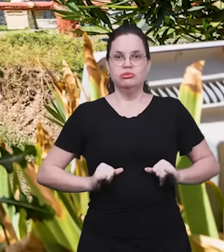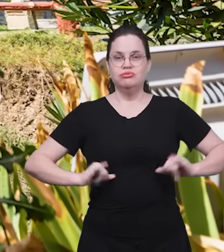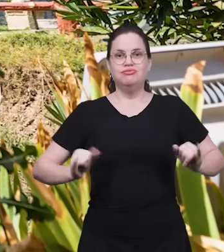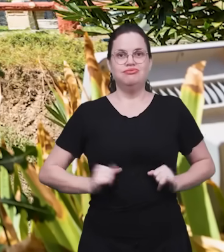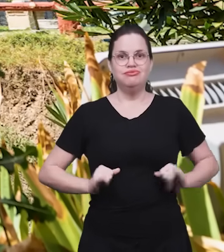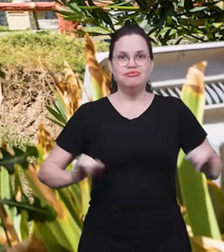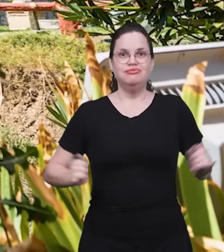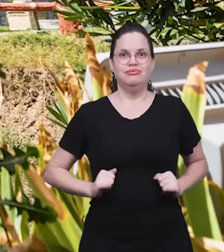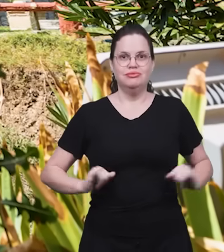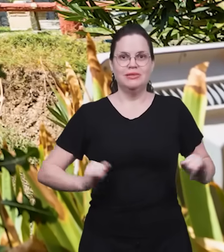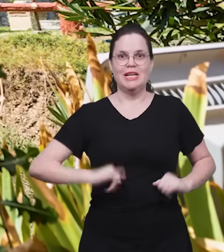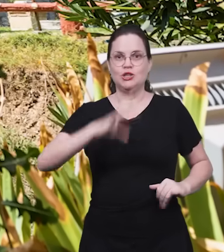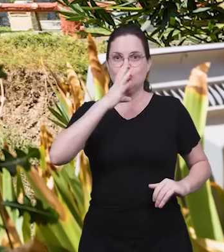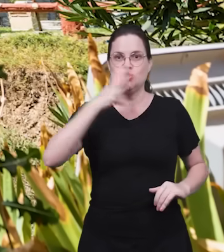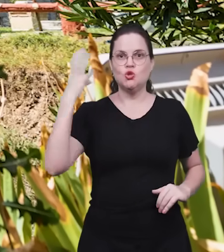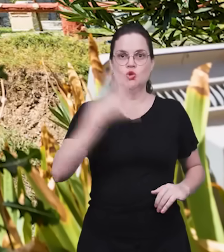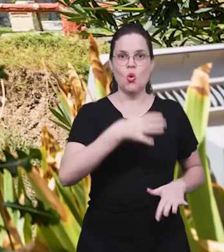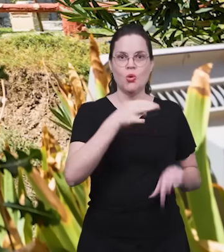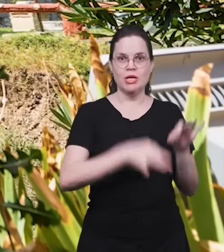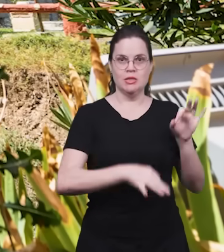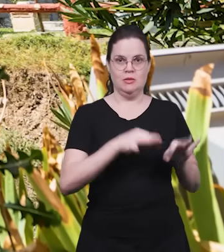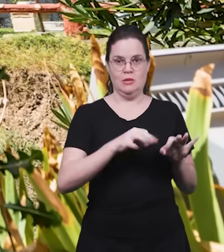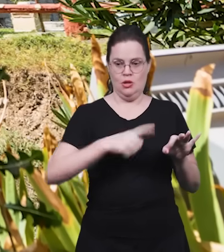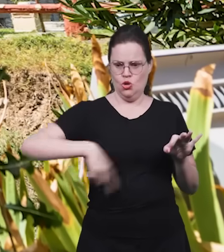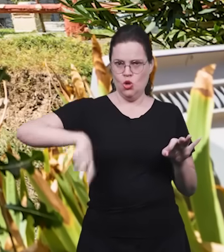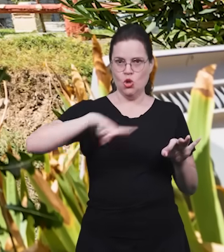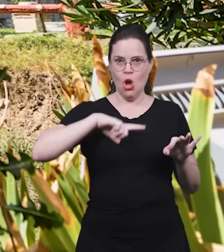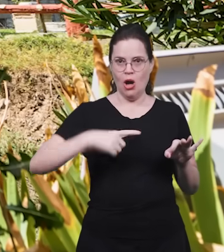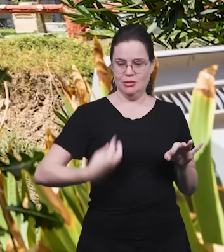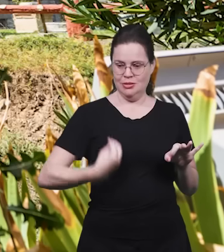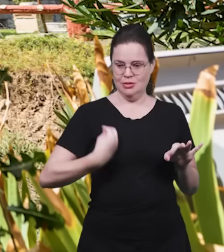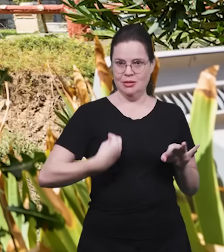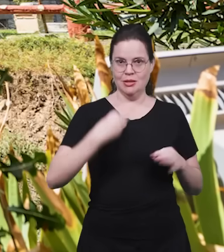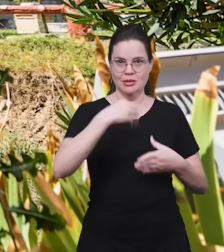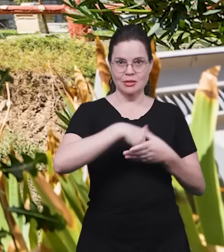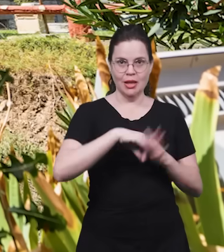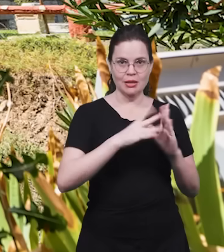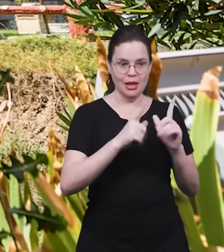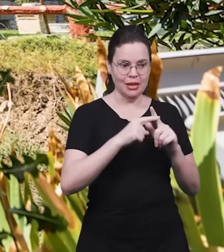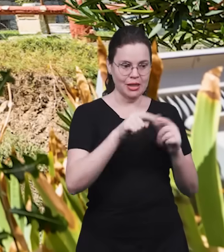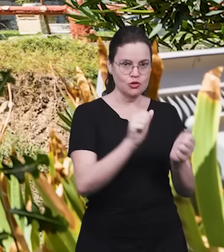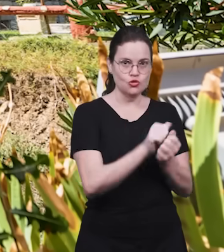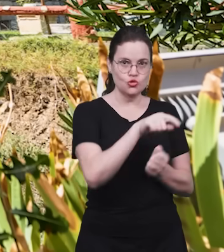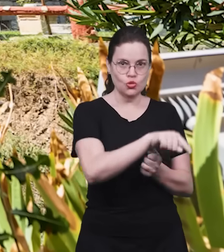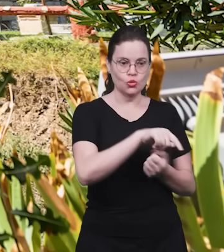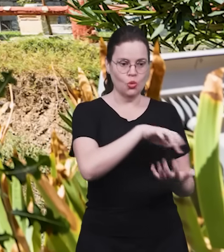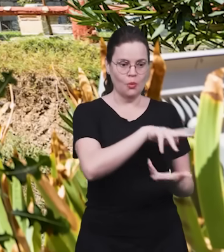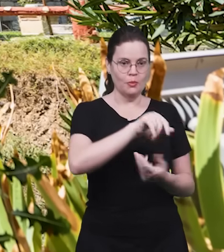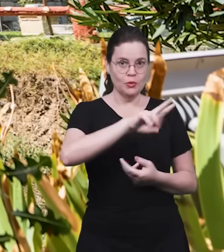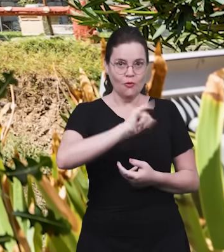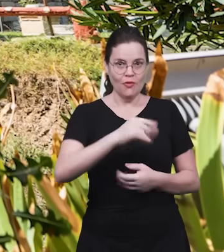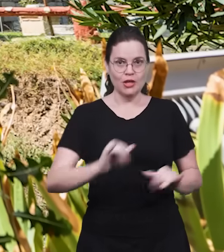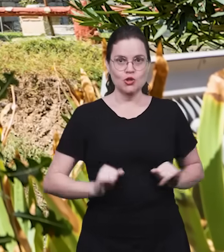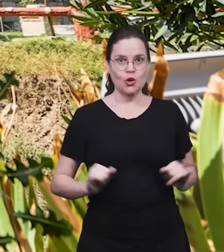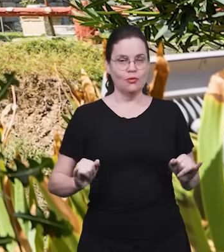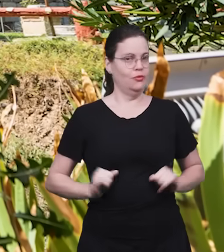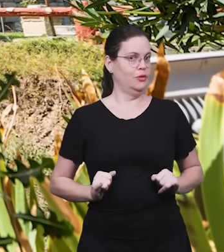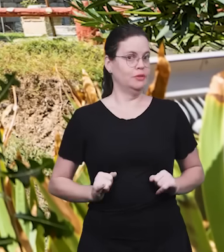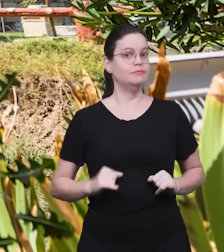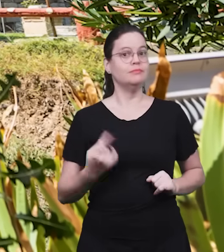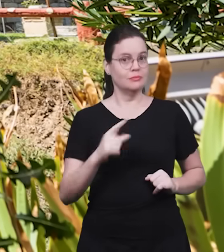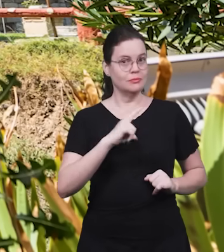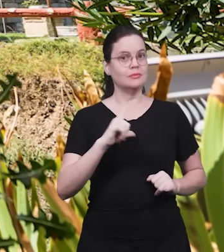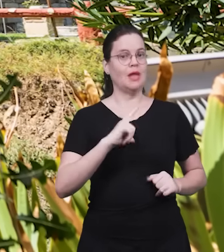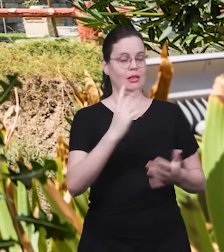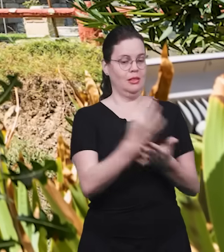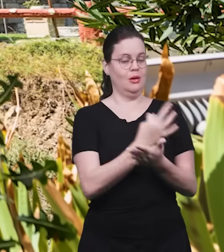grande tribulação, a igreja vai passar por ela. E nós estamos mostrando aqui, e vamos mostrar, e o texto da palavra eu